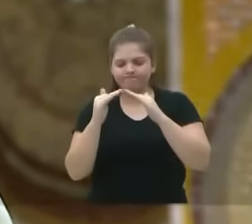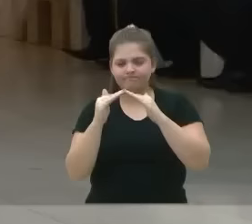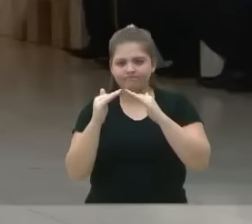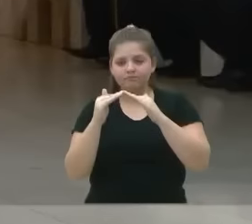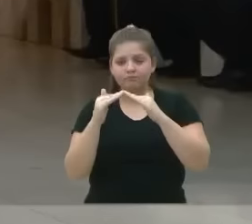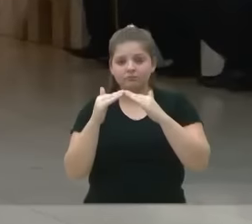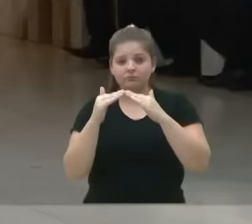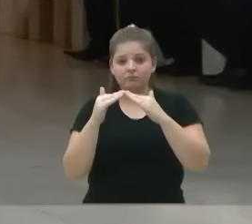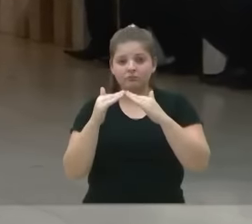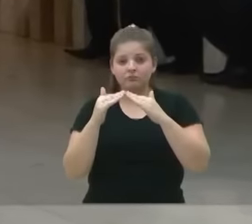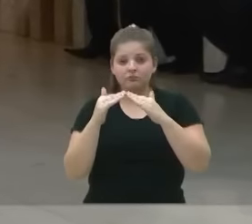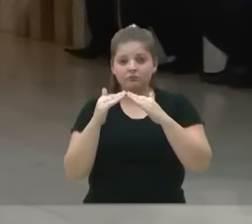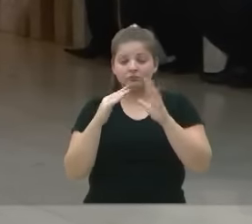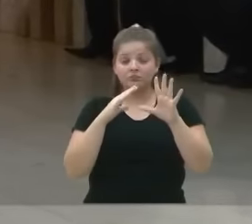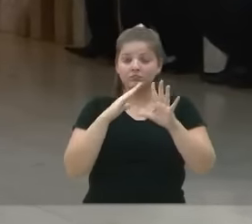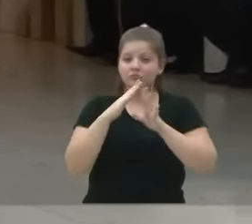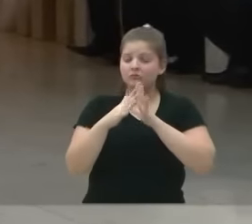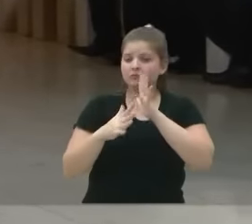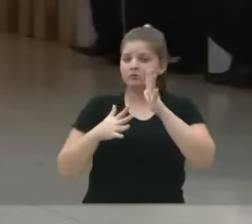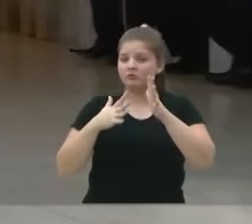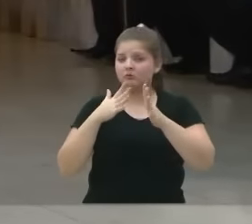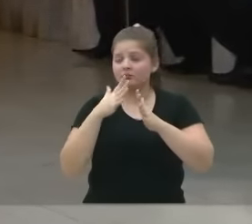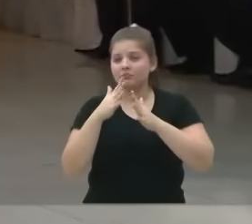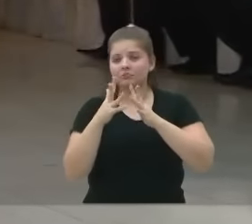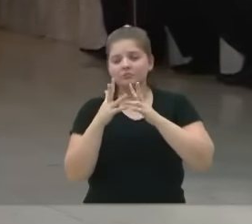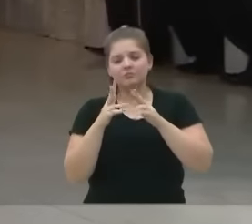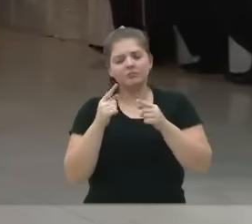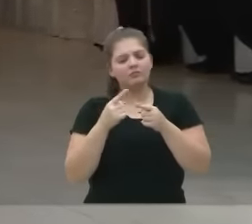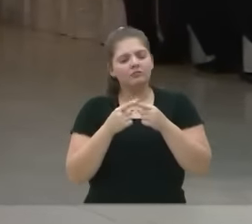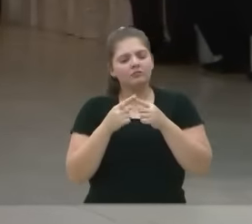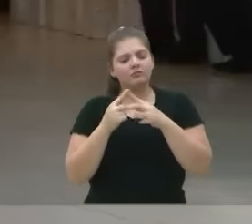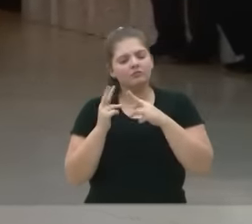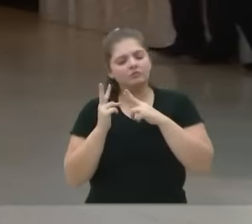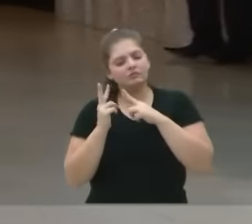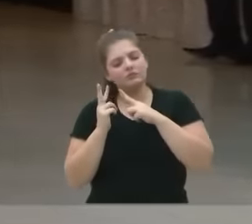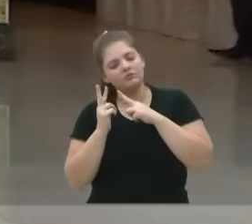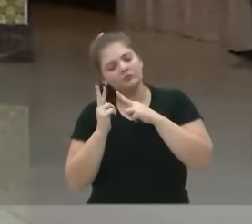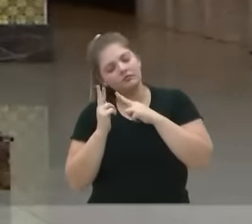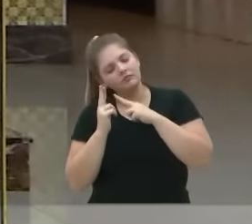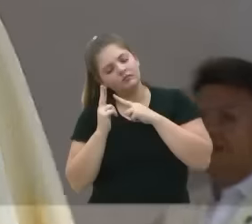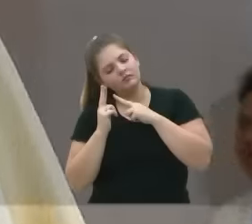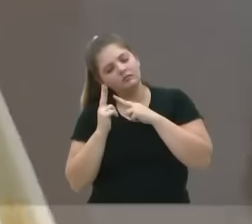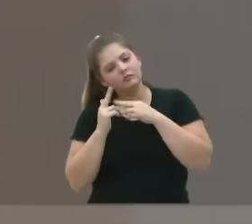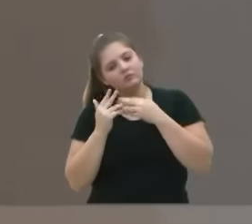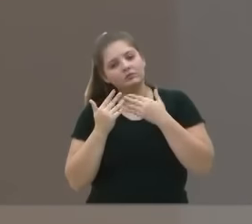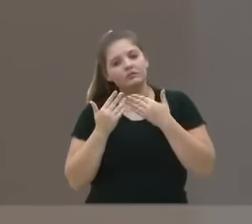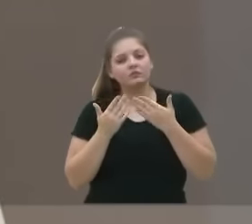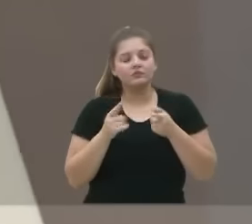é cantiga de Niná.